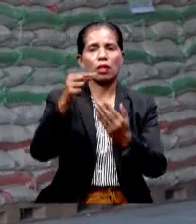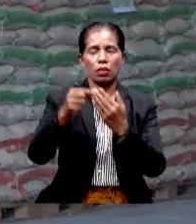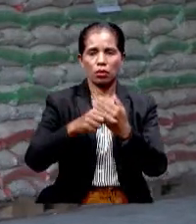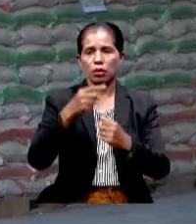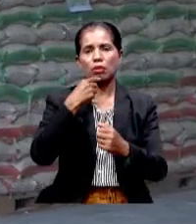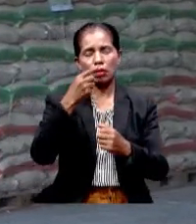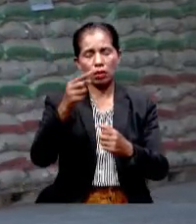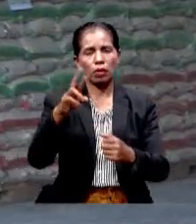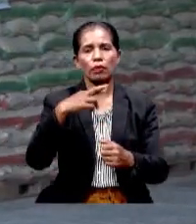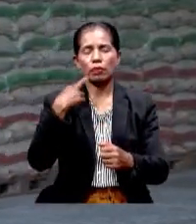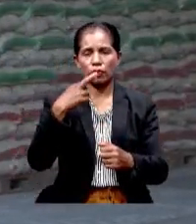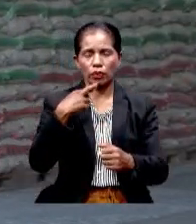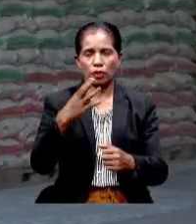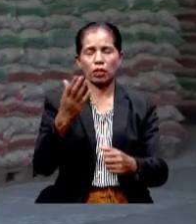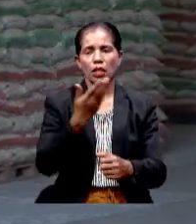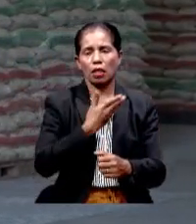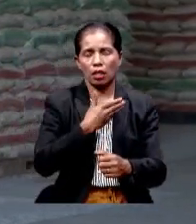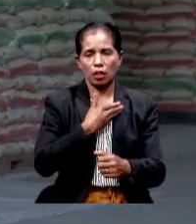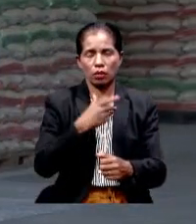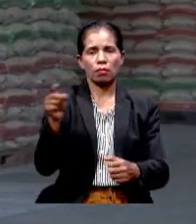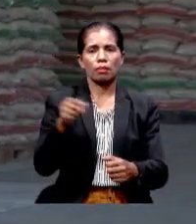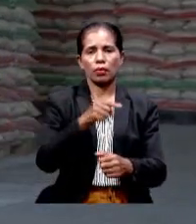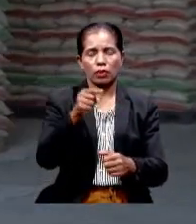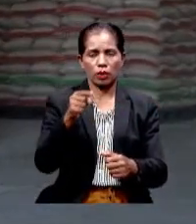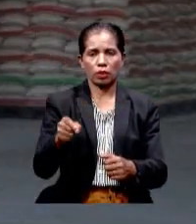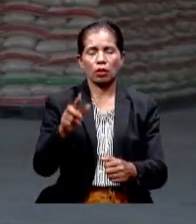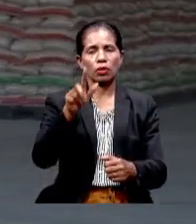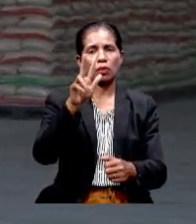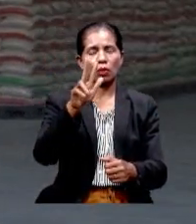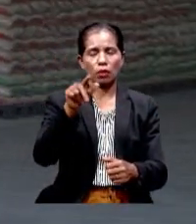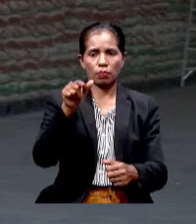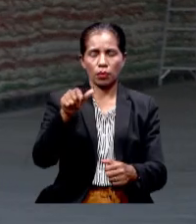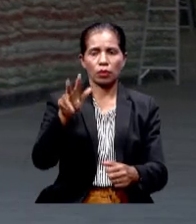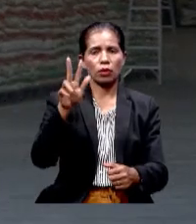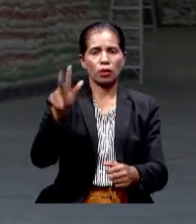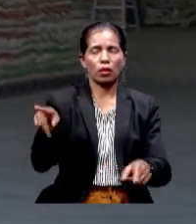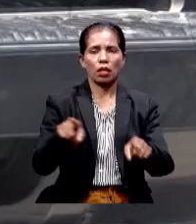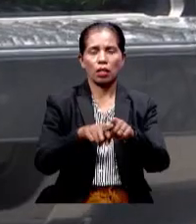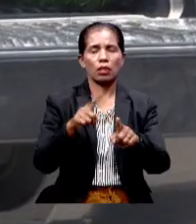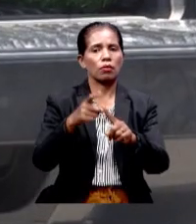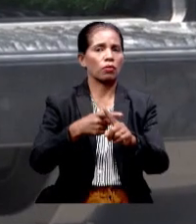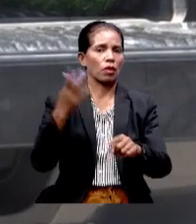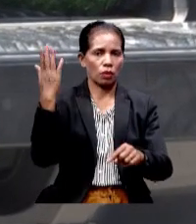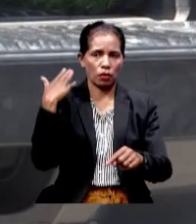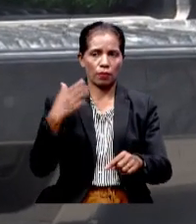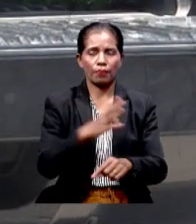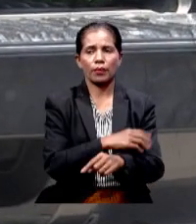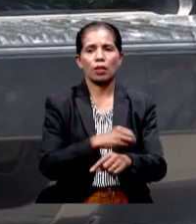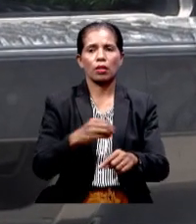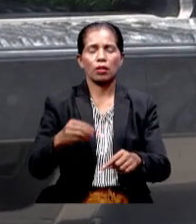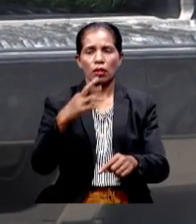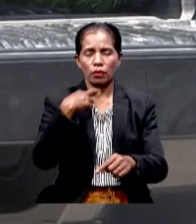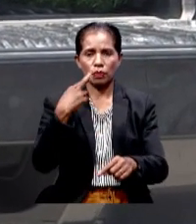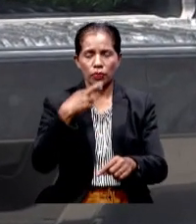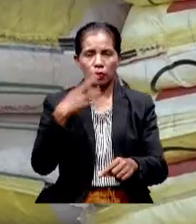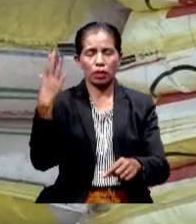Hatudu fos folin saimakas ho porcento tolu ponto tolu compara ho fulan kotuk. tuir tabela preço fosse